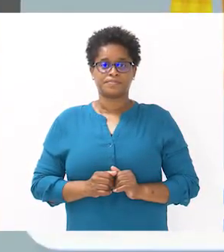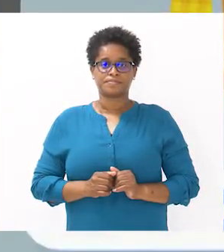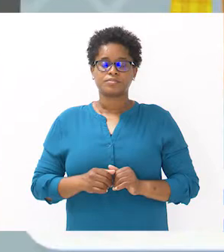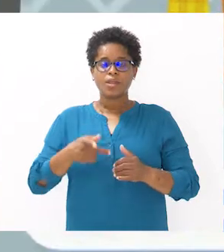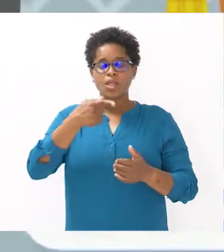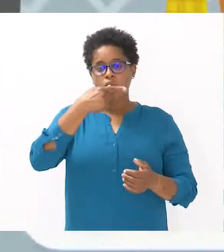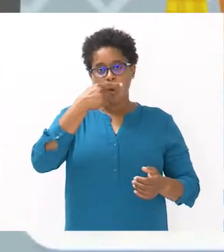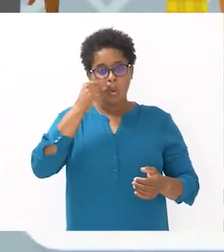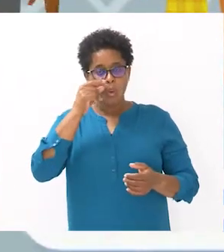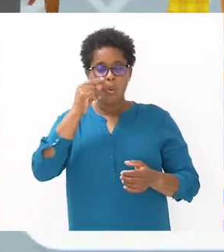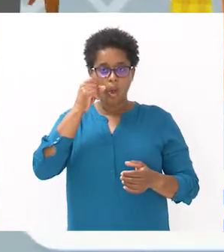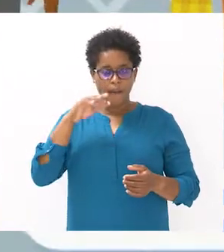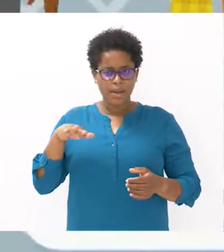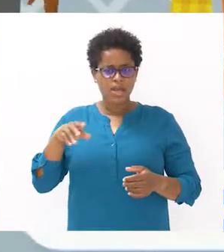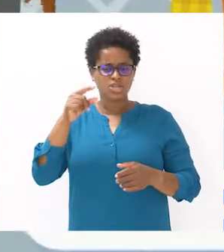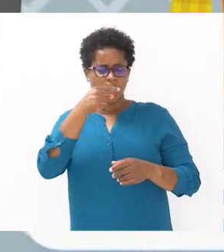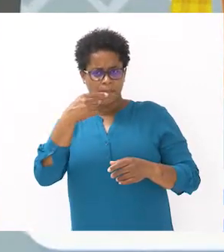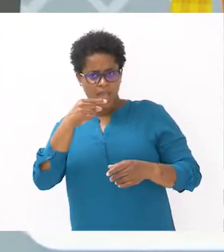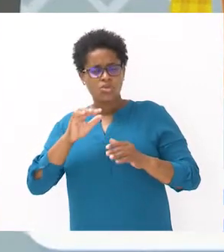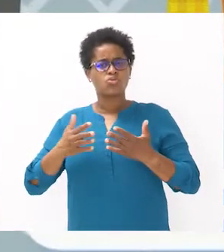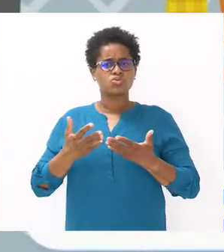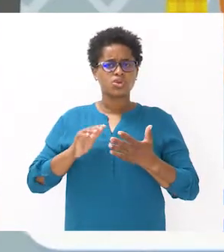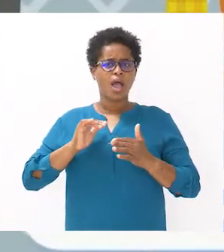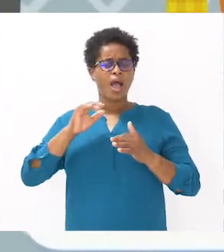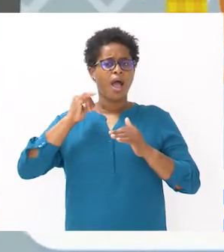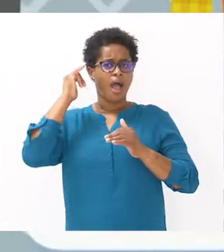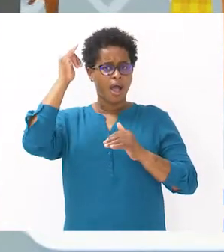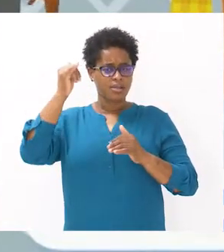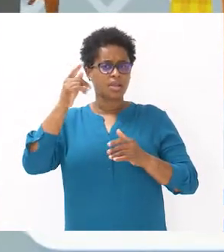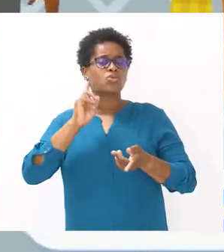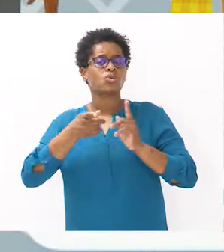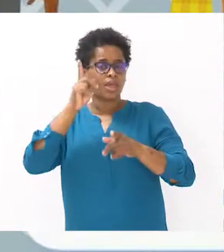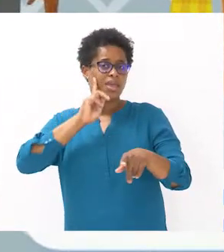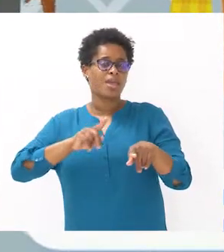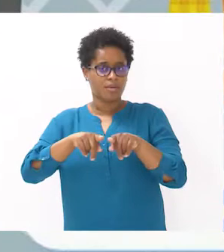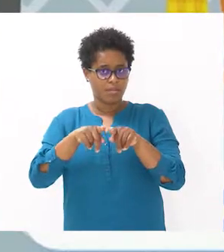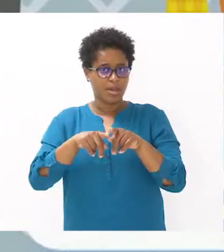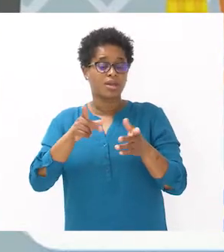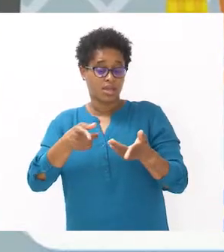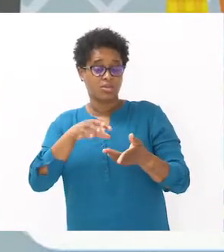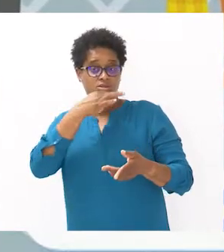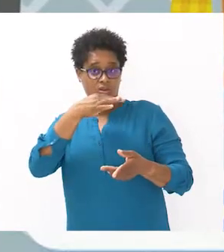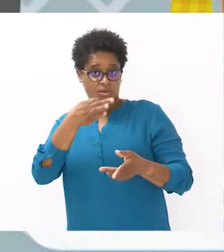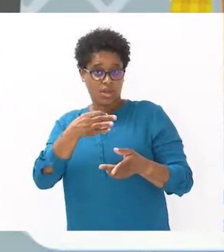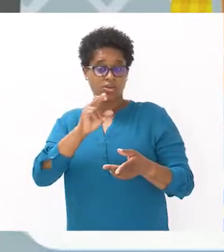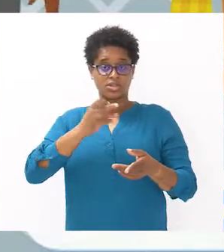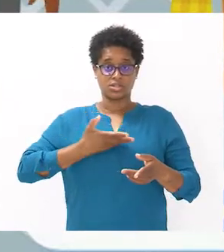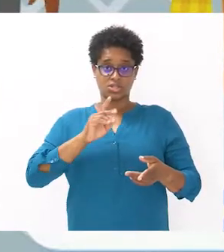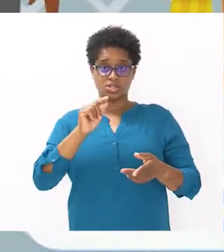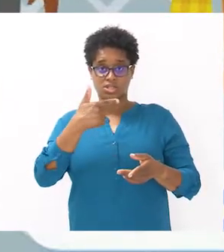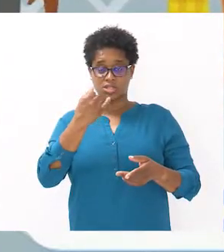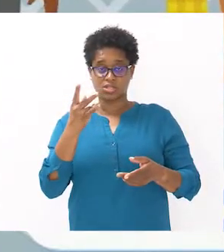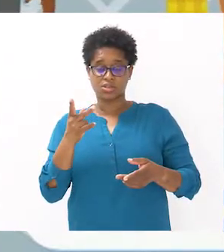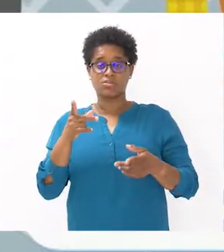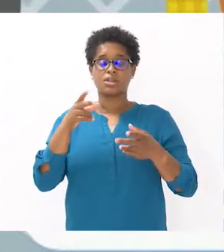O rapaz é menos alto do que a mana. Neste caso, estamos a dizer que o sujeito da frase tem uma